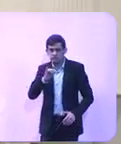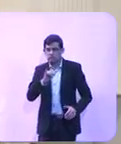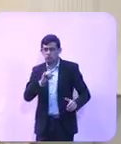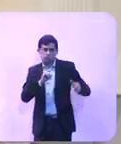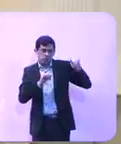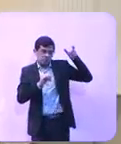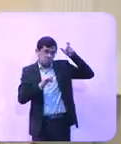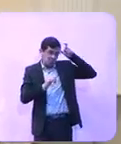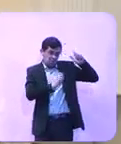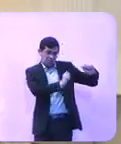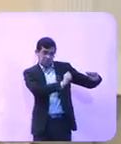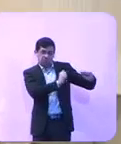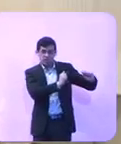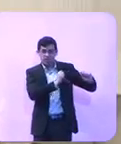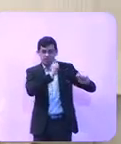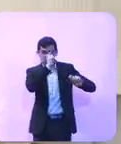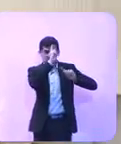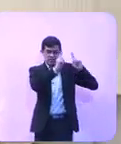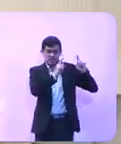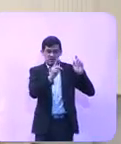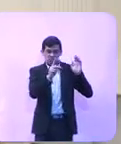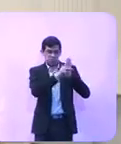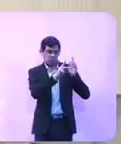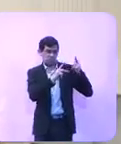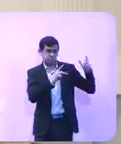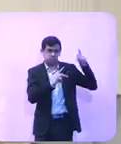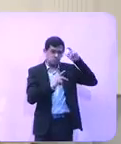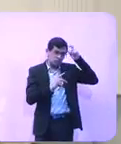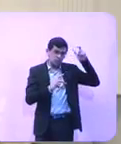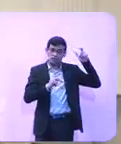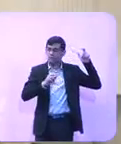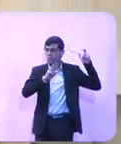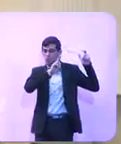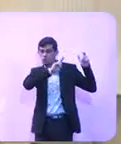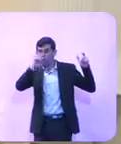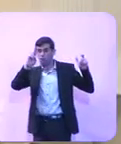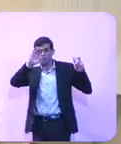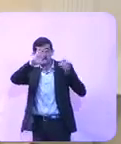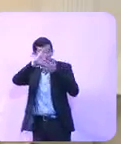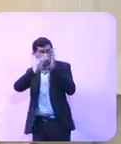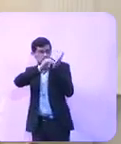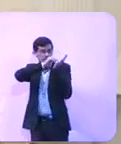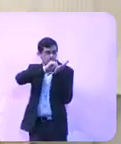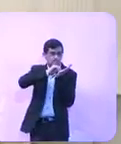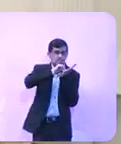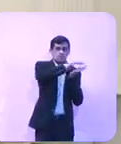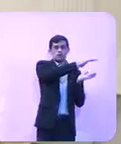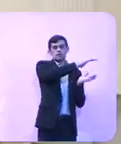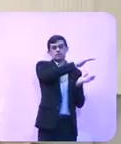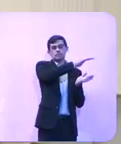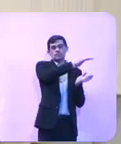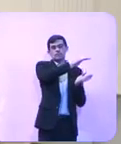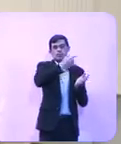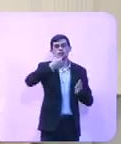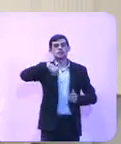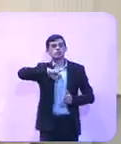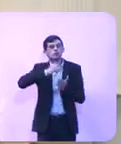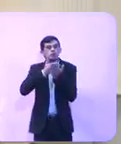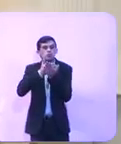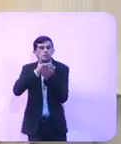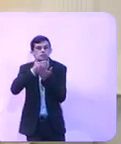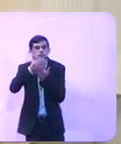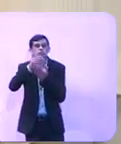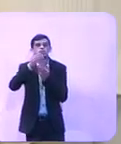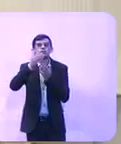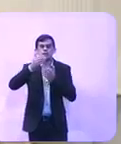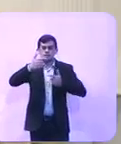sopro do inimigo, uma ideia que não vem do Senhor, então repreende agora pelo teu poder. E a gente começa a